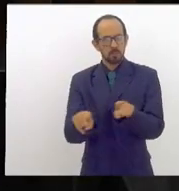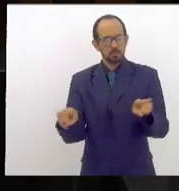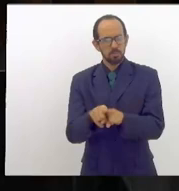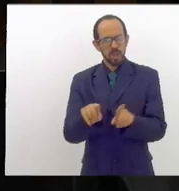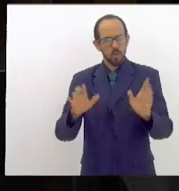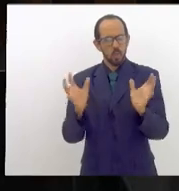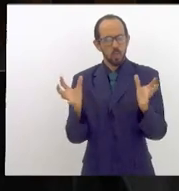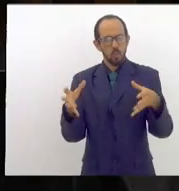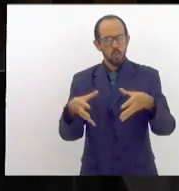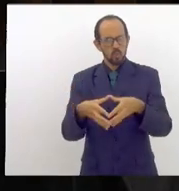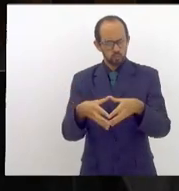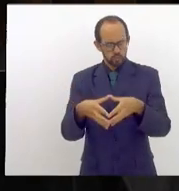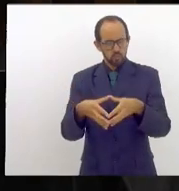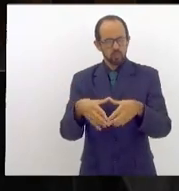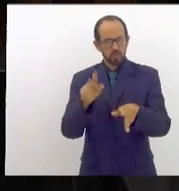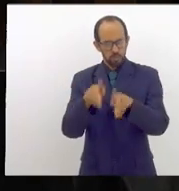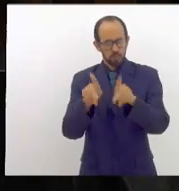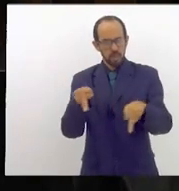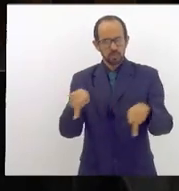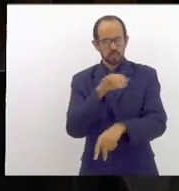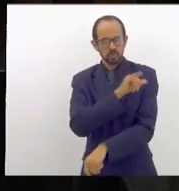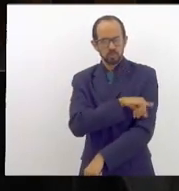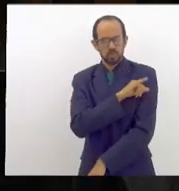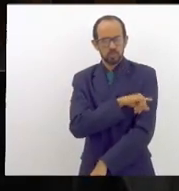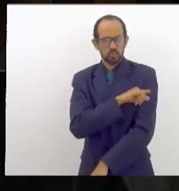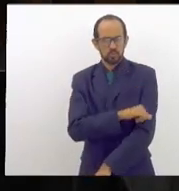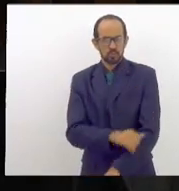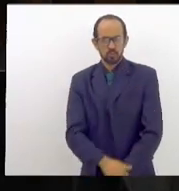um conjunto da população do estado do Rio de Janeiro